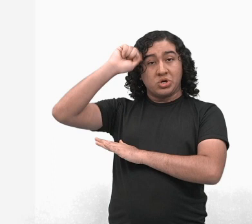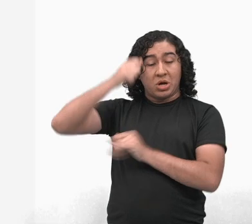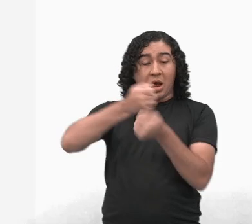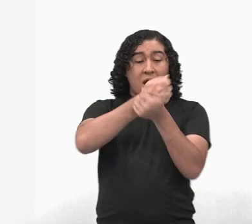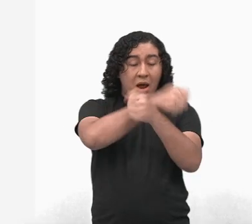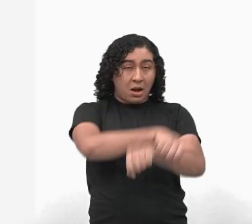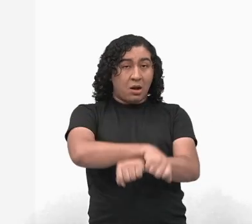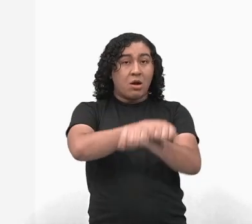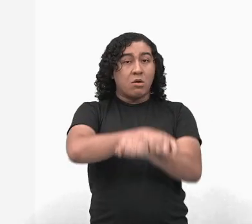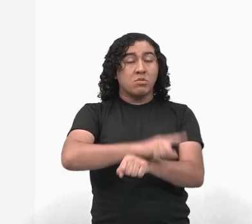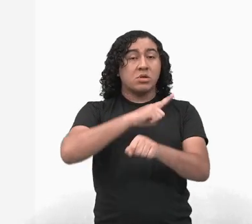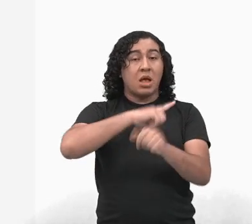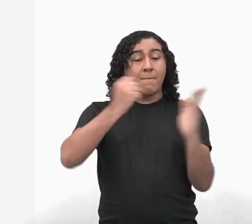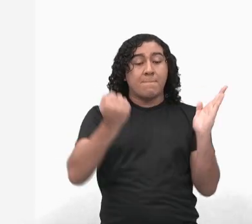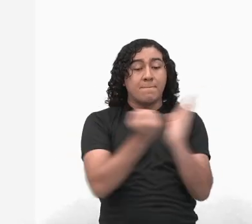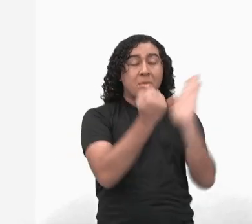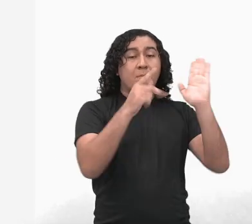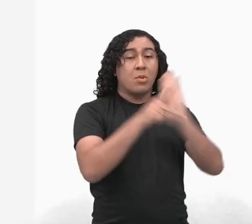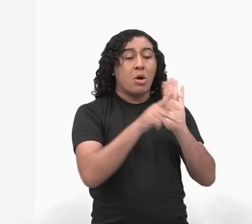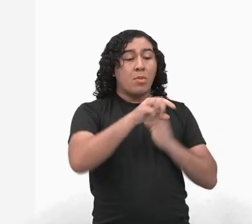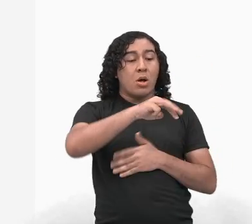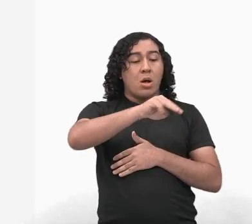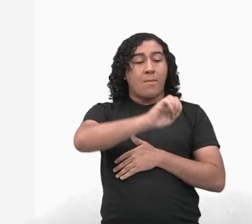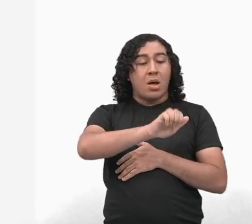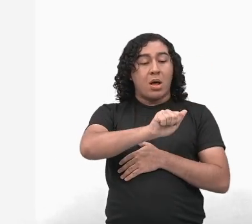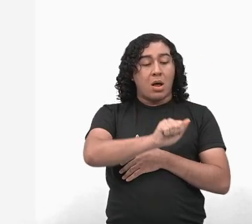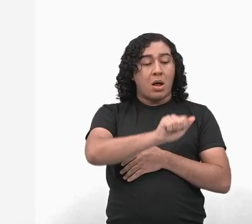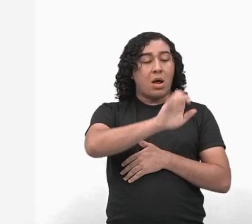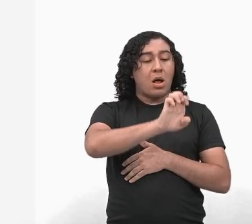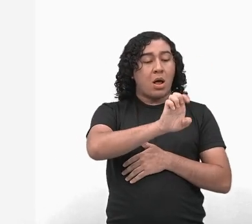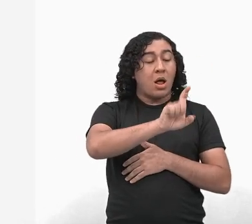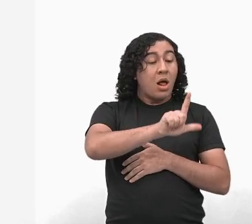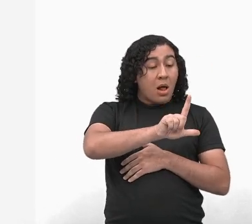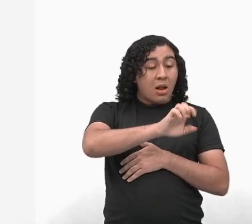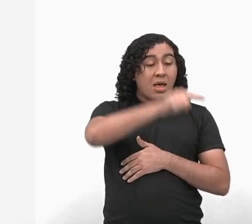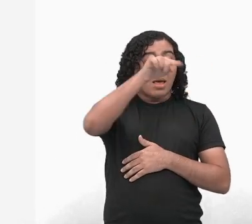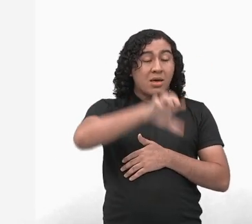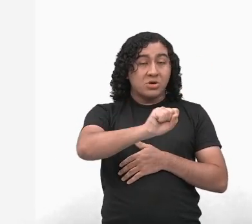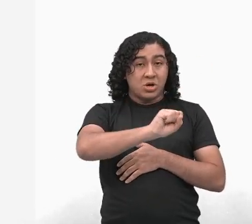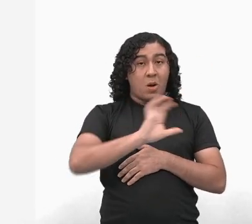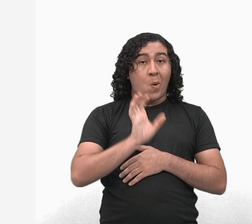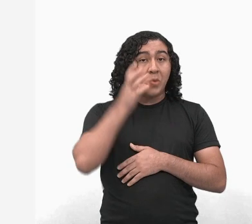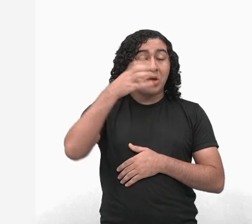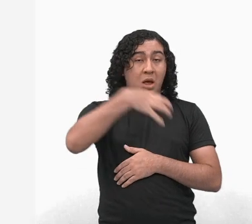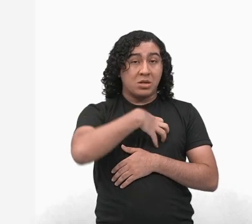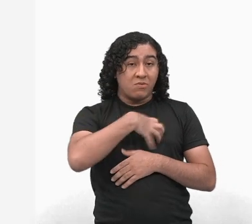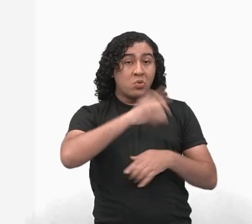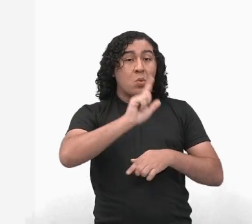ficou marcada pela revolta dos malês, que aconteceu em Salvador, lá no ano de